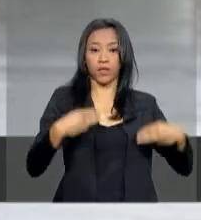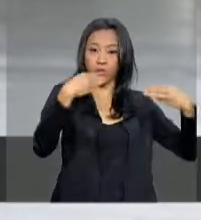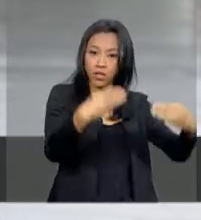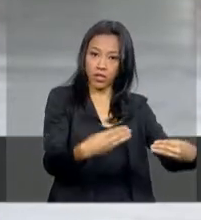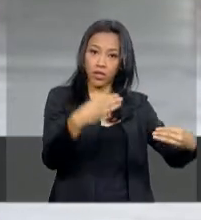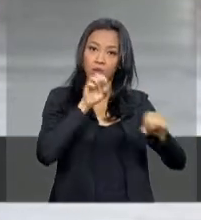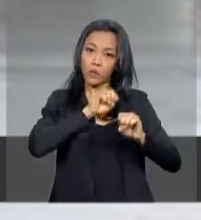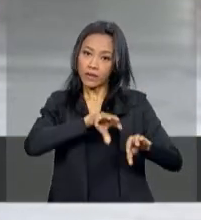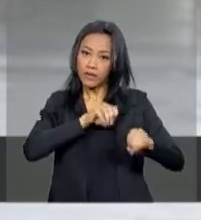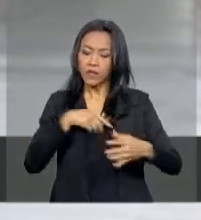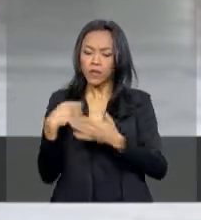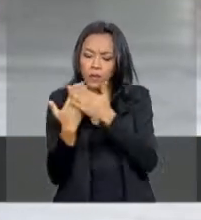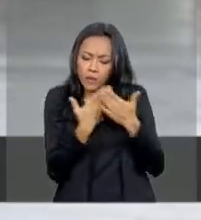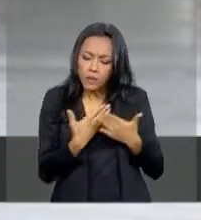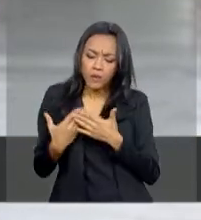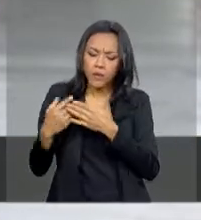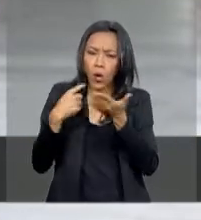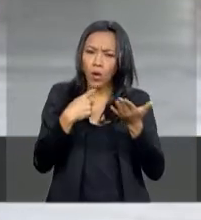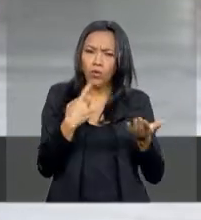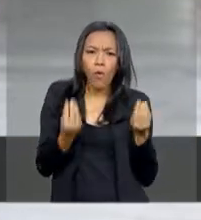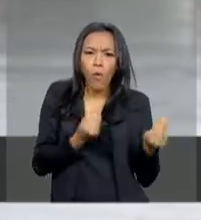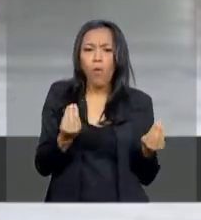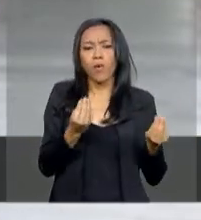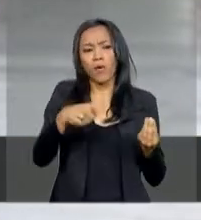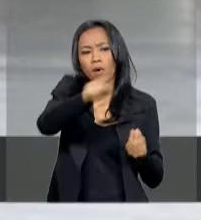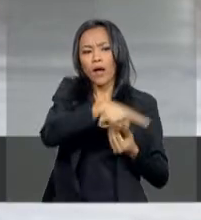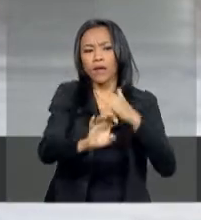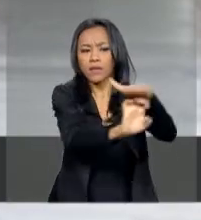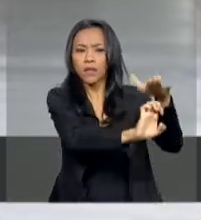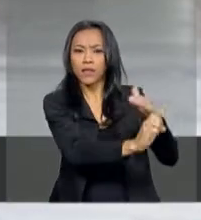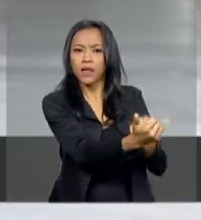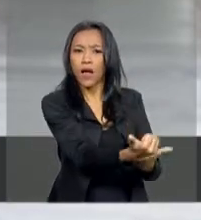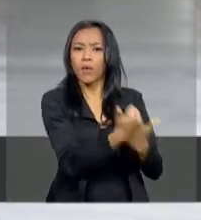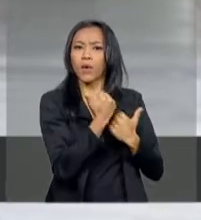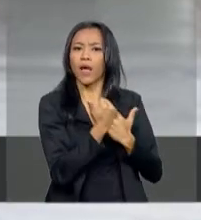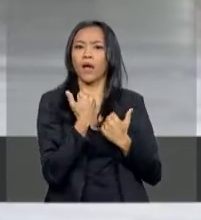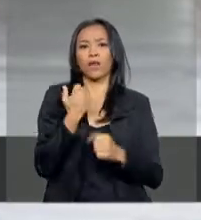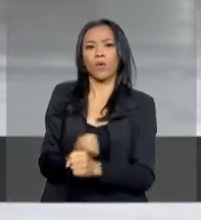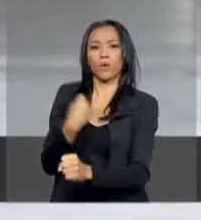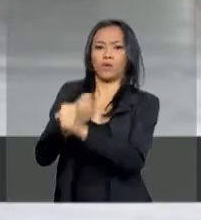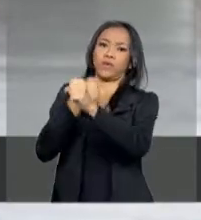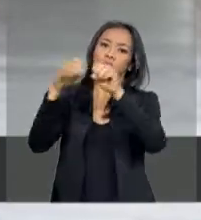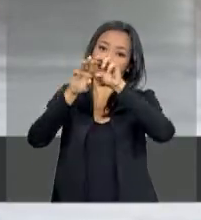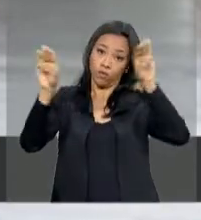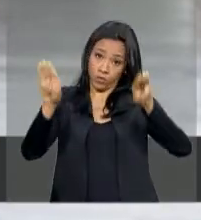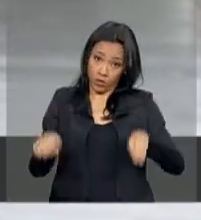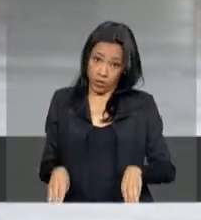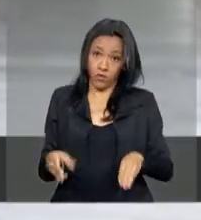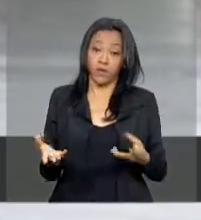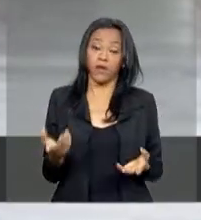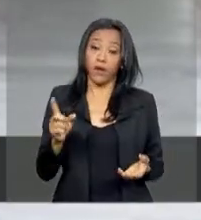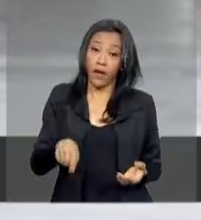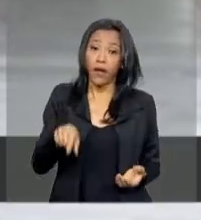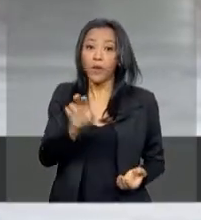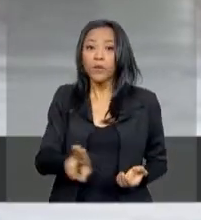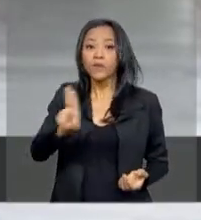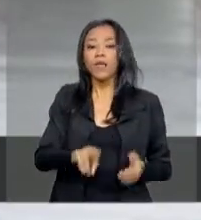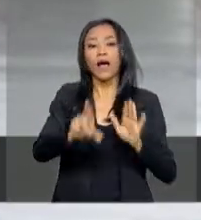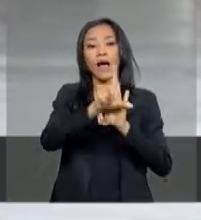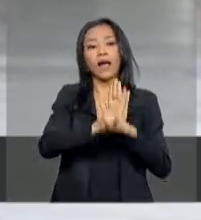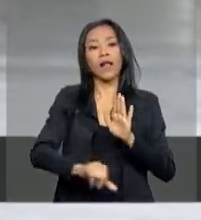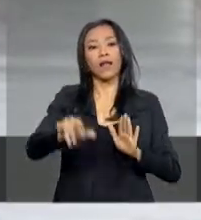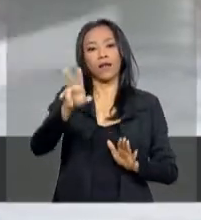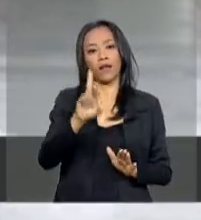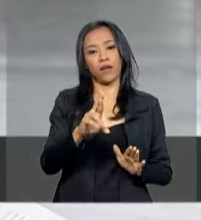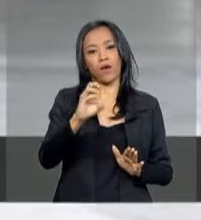estudam formas das empresas ajudarem nessa reconstrução. E uma das alternativas seria usar a Lei Rouanet.